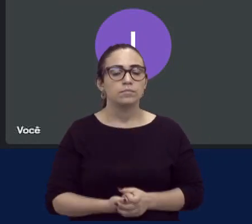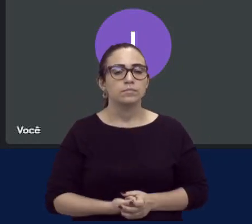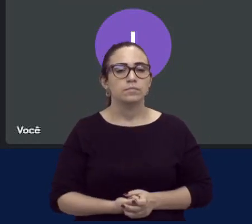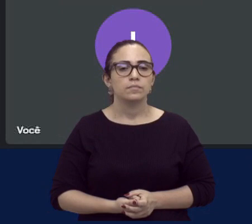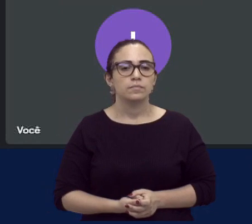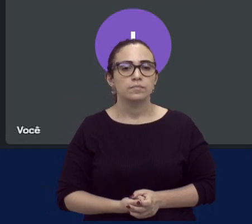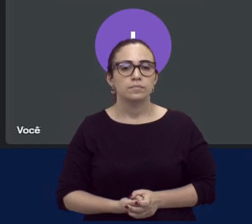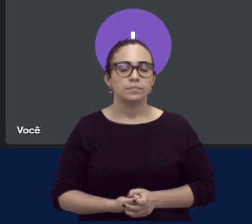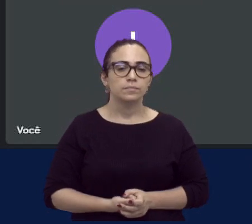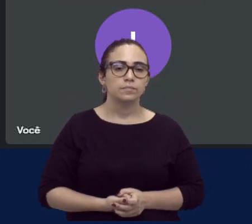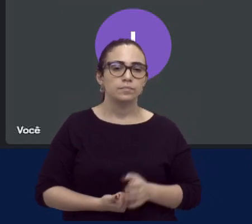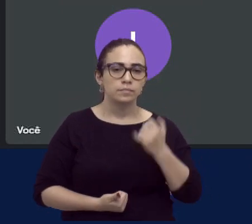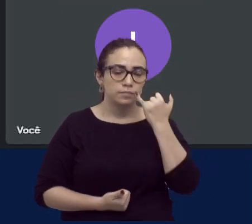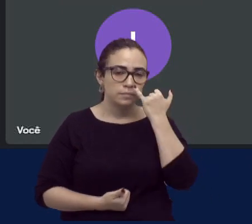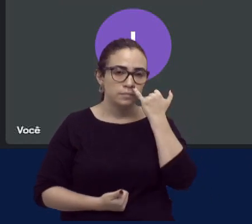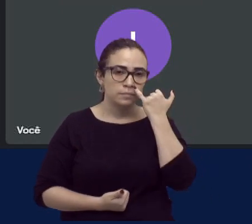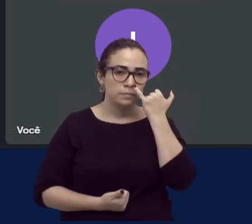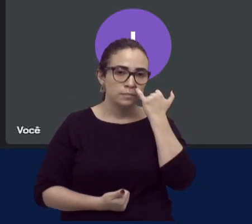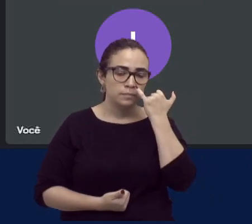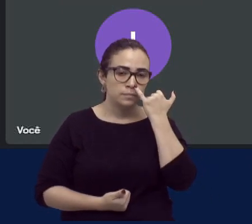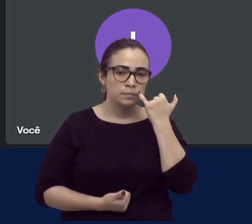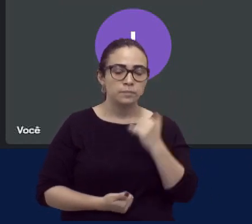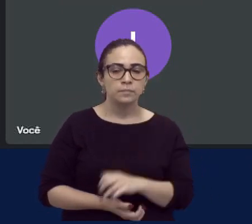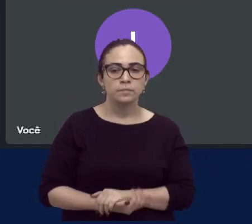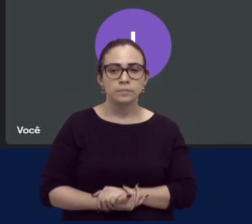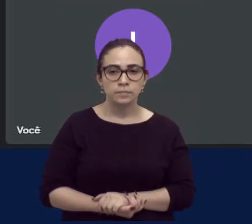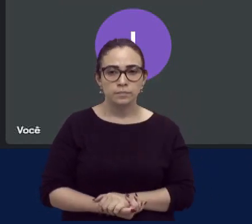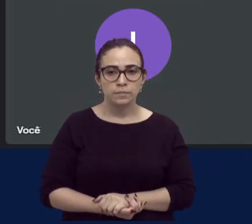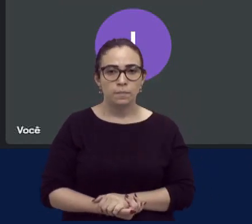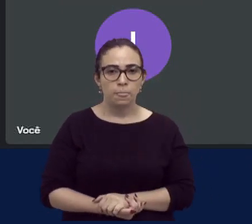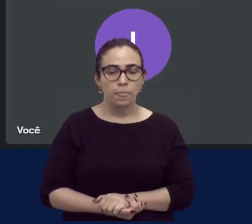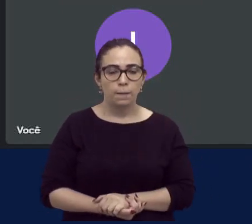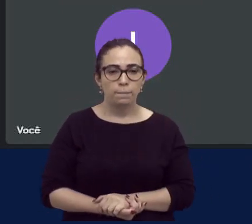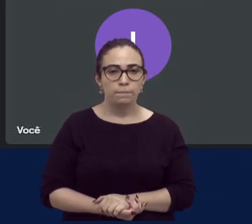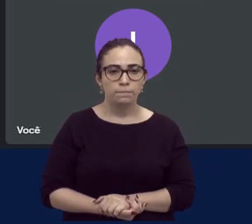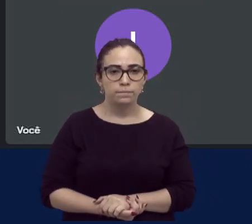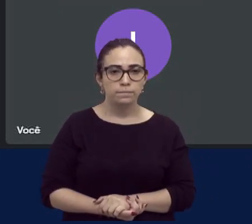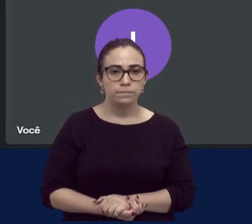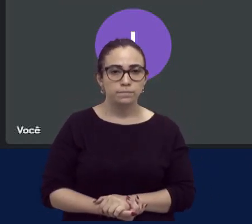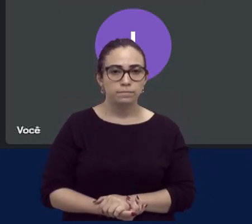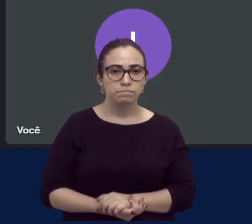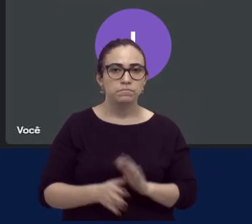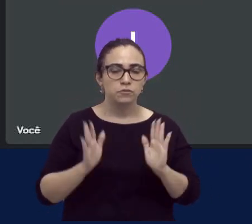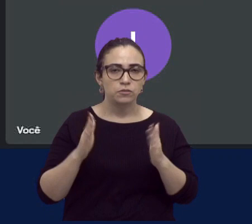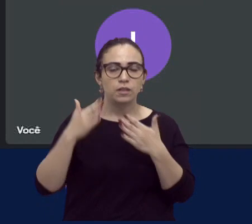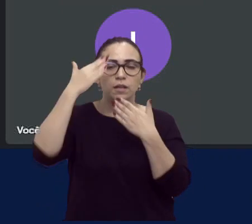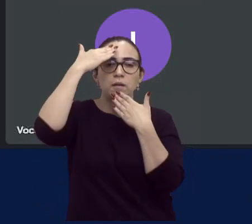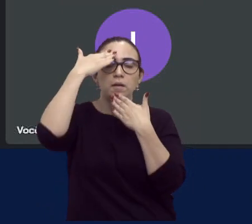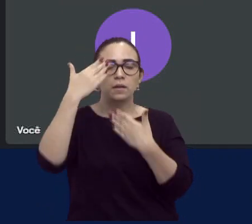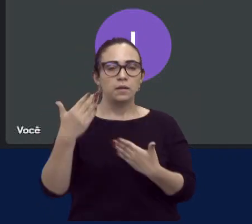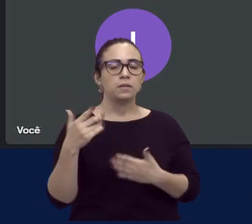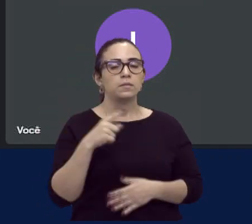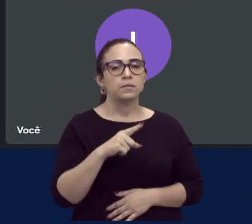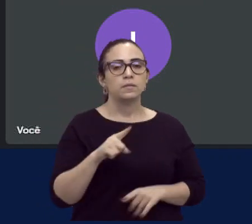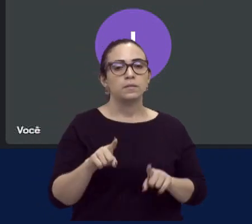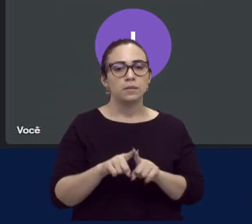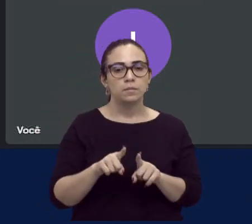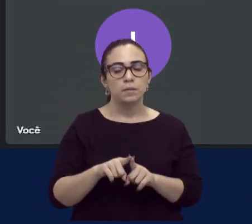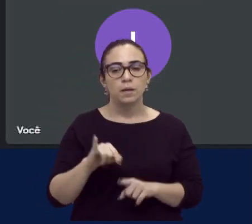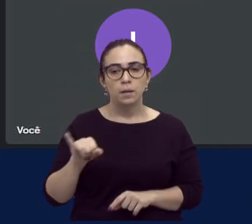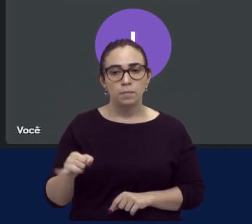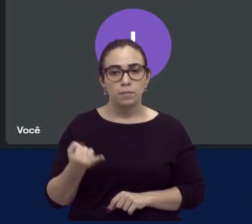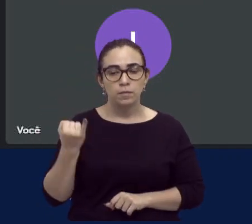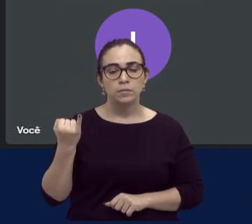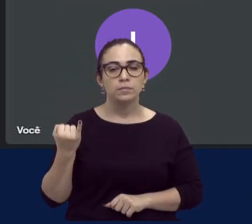minha gratidão e um grande abraço. Feito de público aí o agradecimento. Inclusive, eu aproveitei, Magda, e